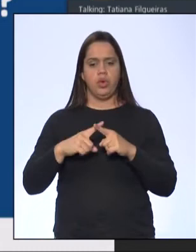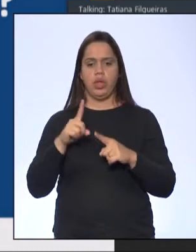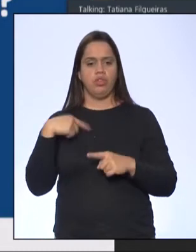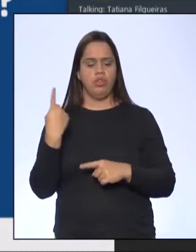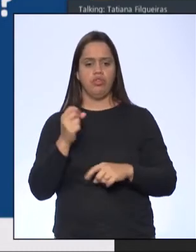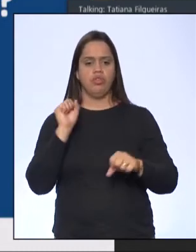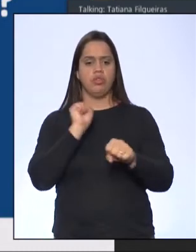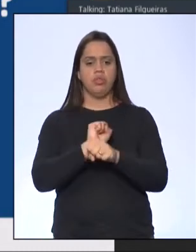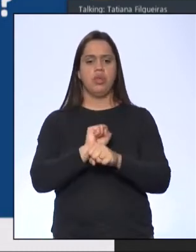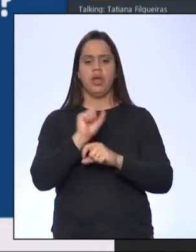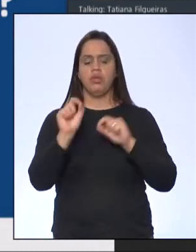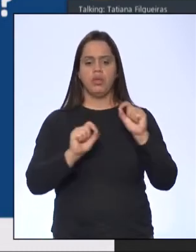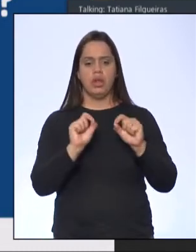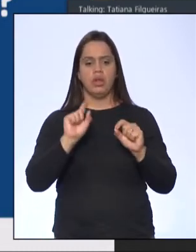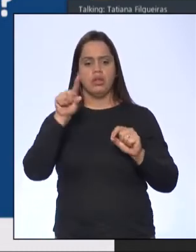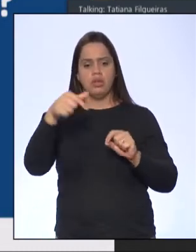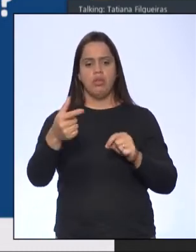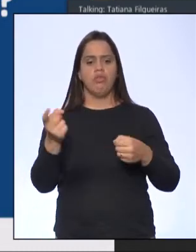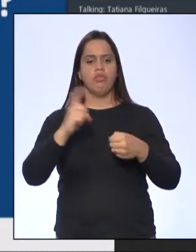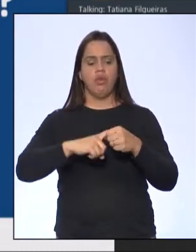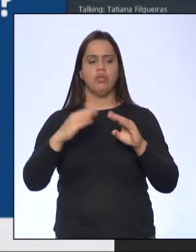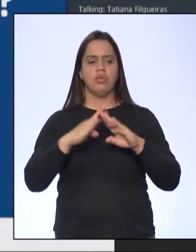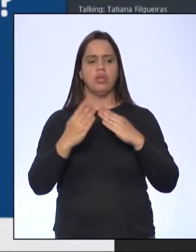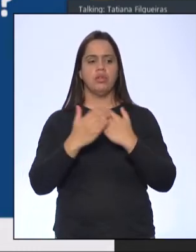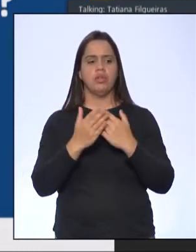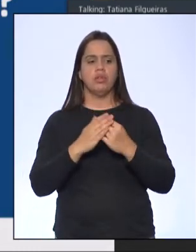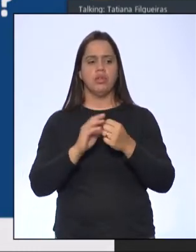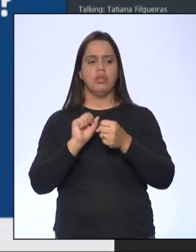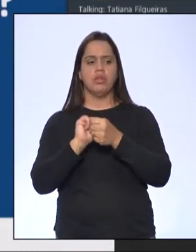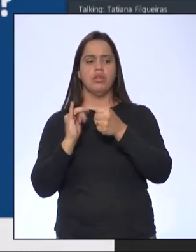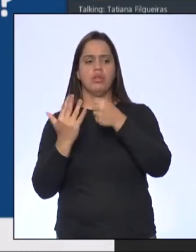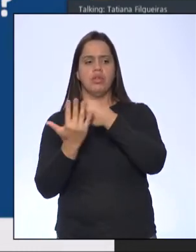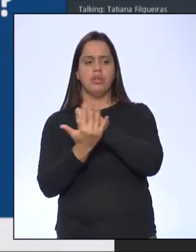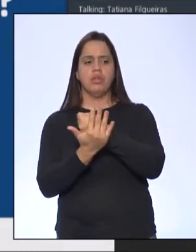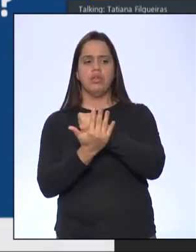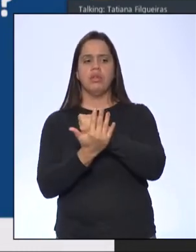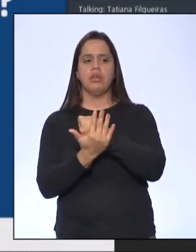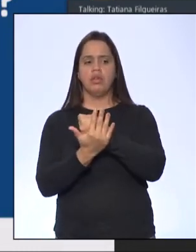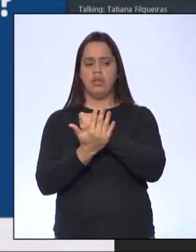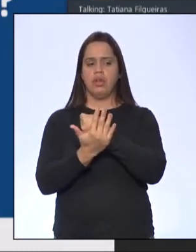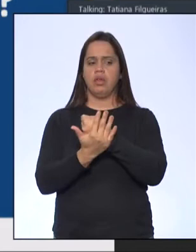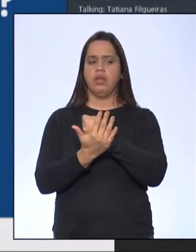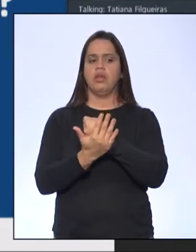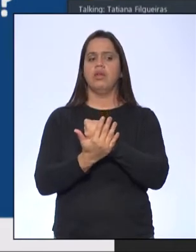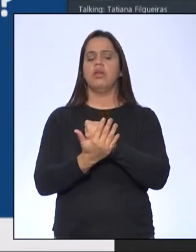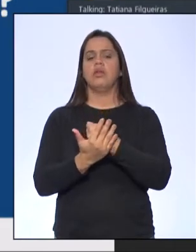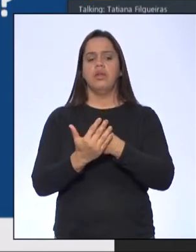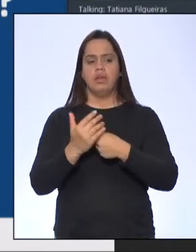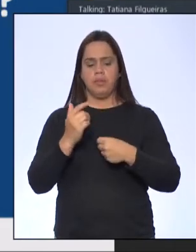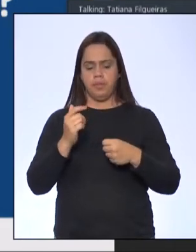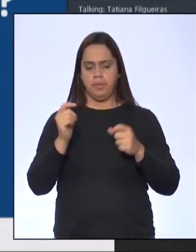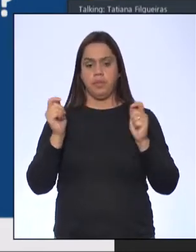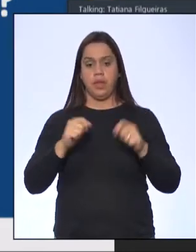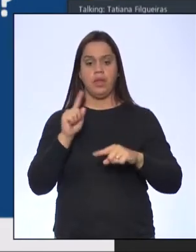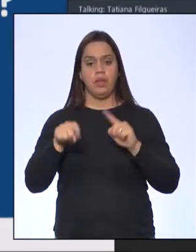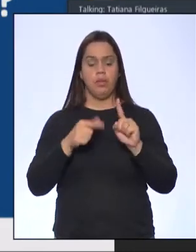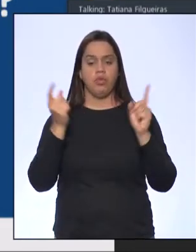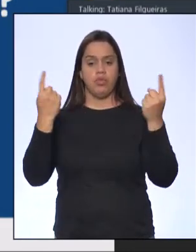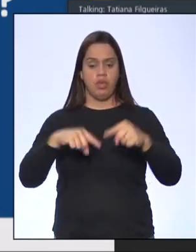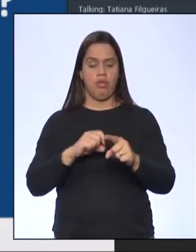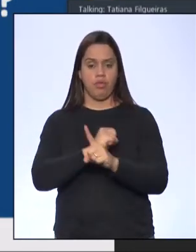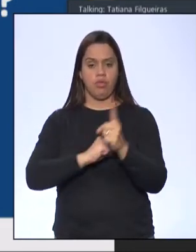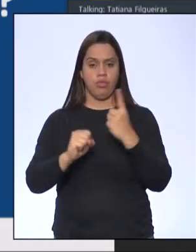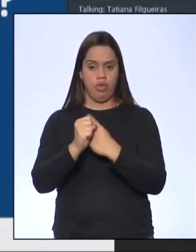as escolas no pós-pandemia exatamente do ponto que as pessoas pararam, né? Nós vamos ter vários desafios socioemocionais